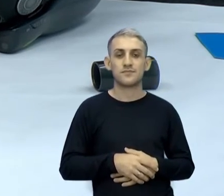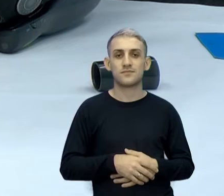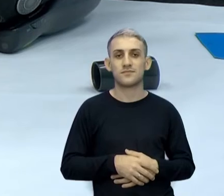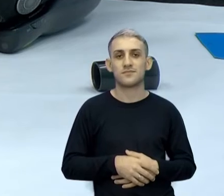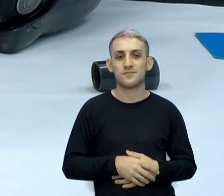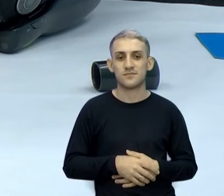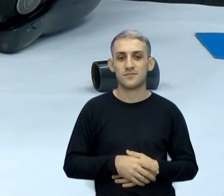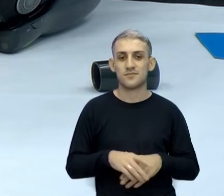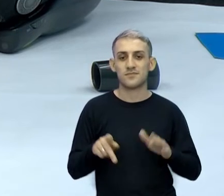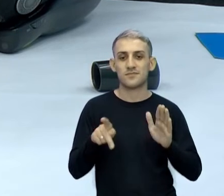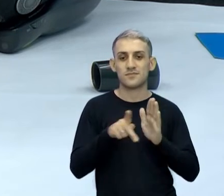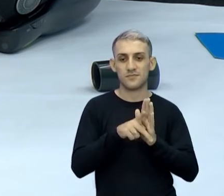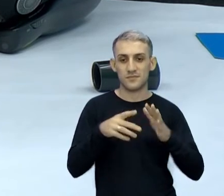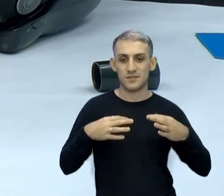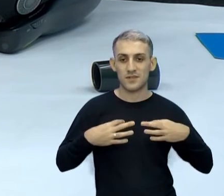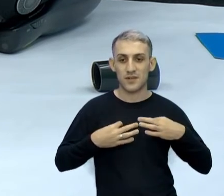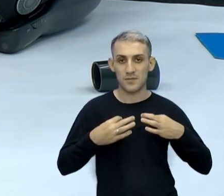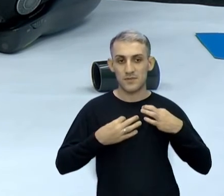de camisetas.